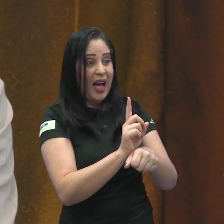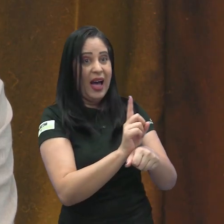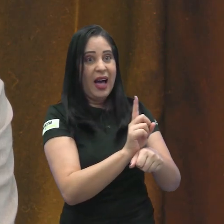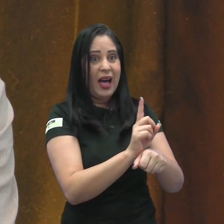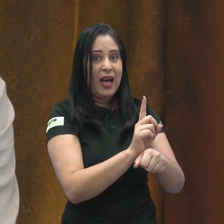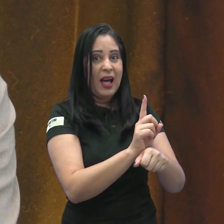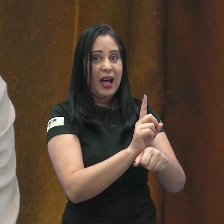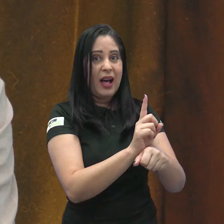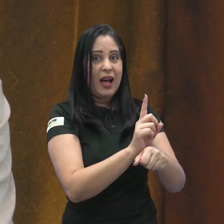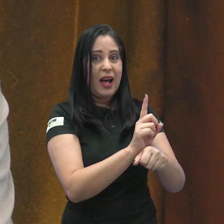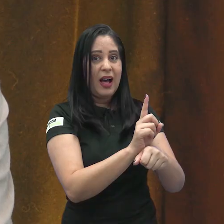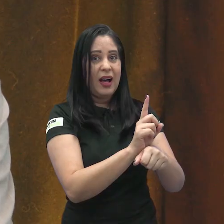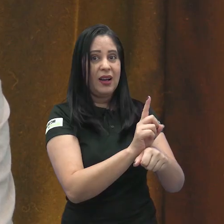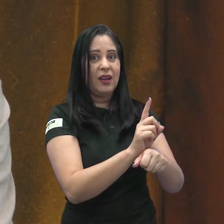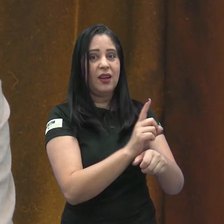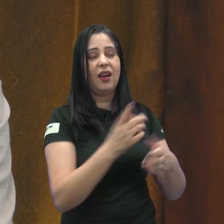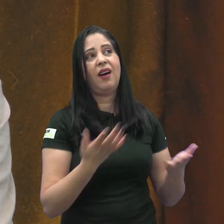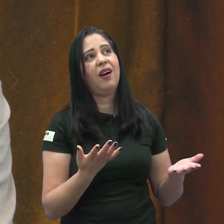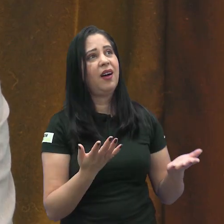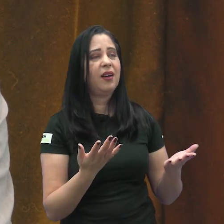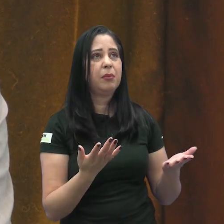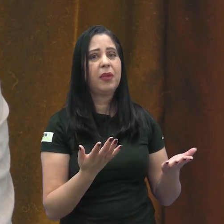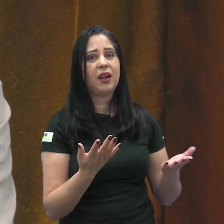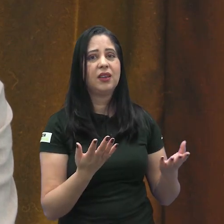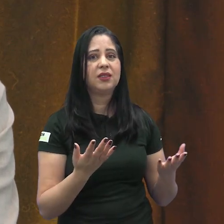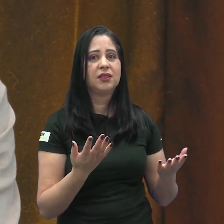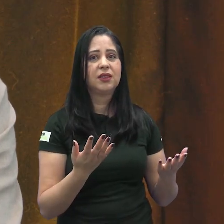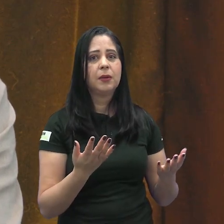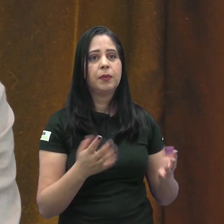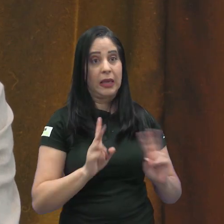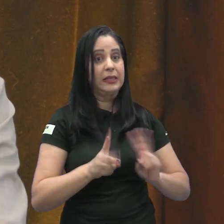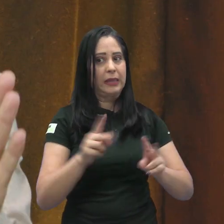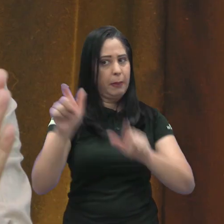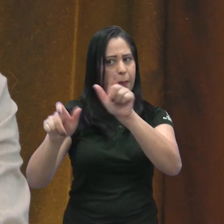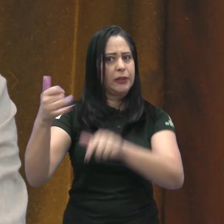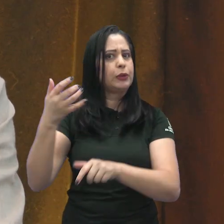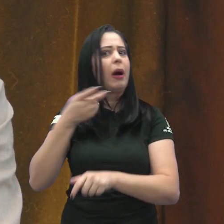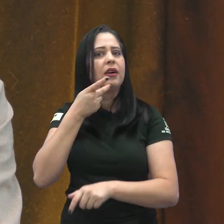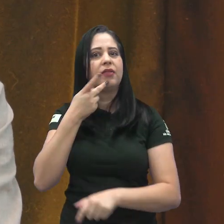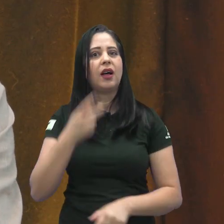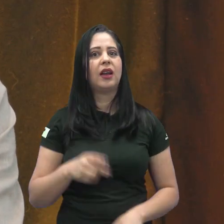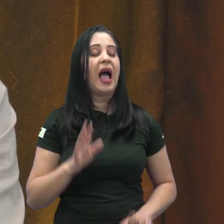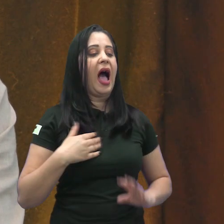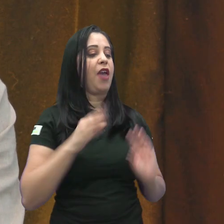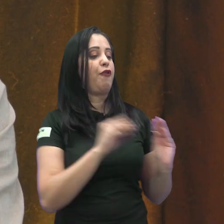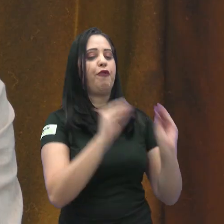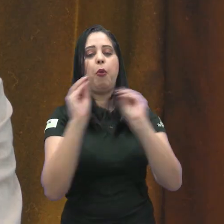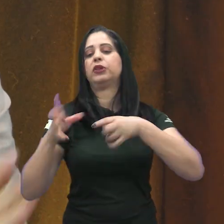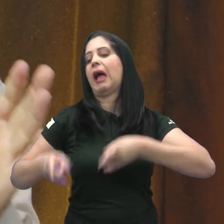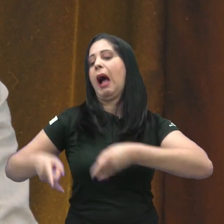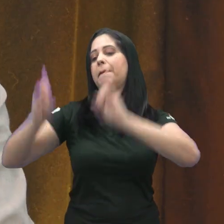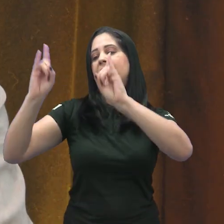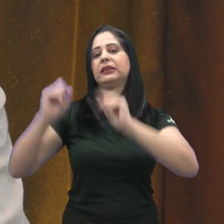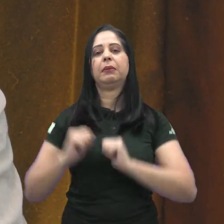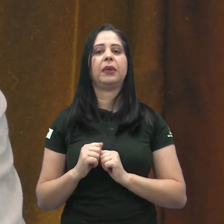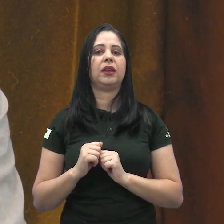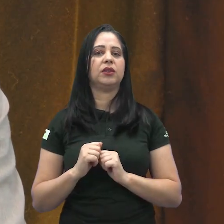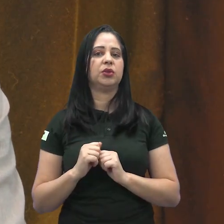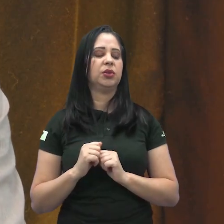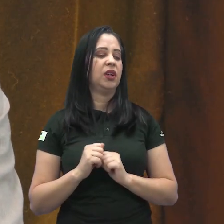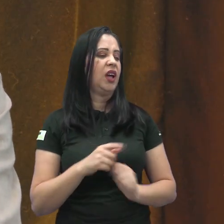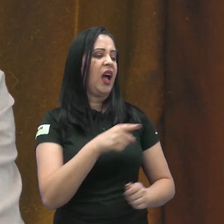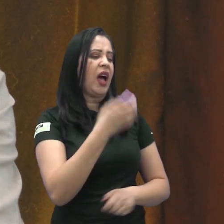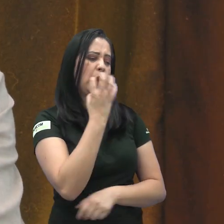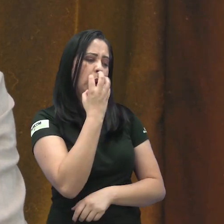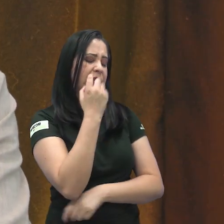a parte mais principal. Então, eu falo assim, mas eu vou... A gente escuta muito isso aí, sabe? Eu vou mudar para o apartamento e